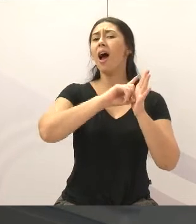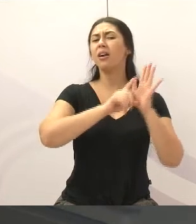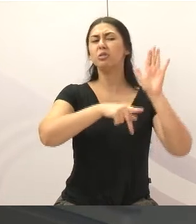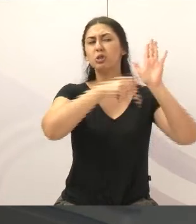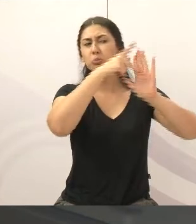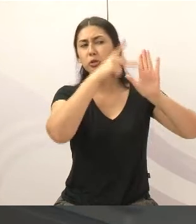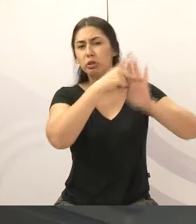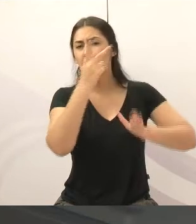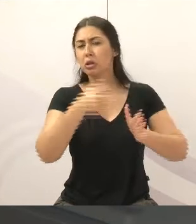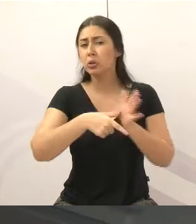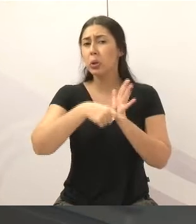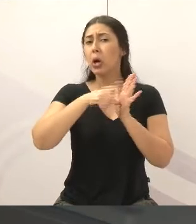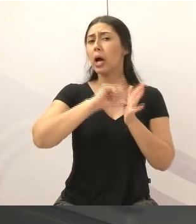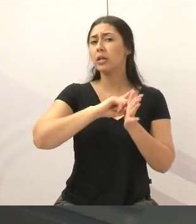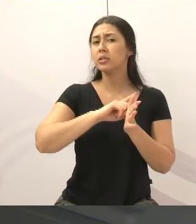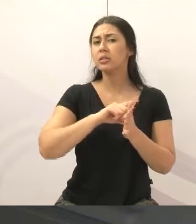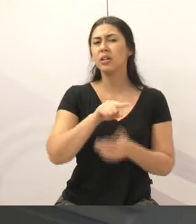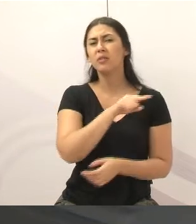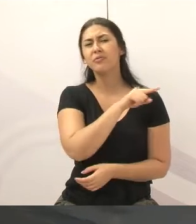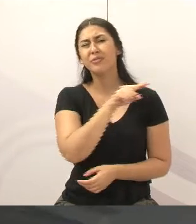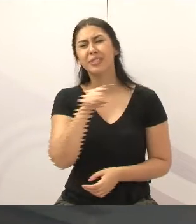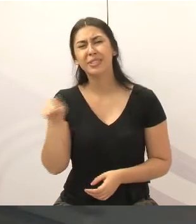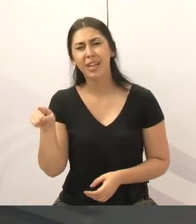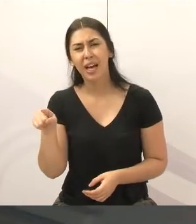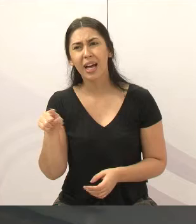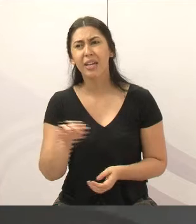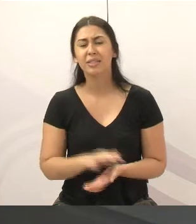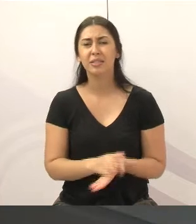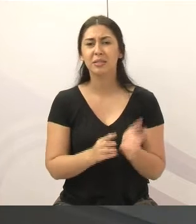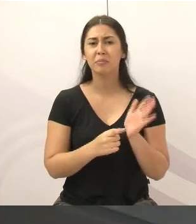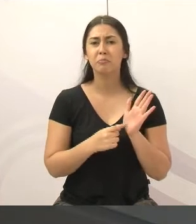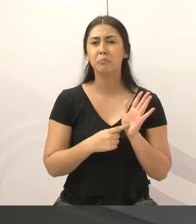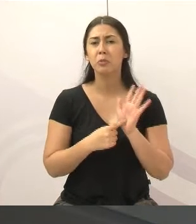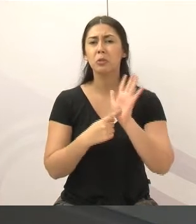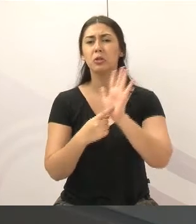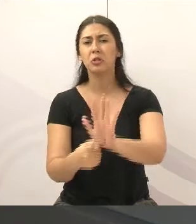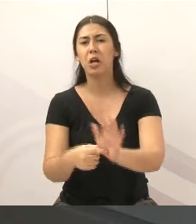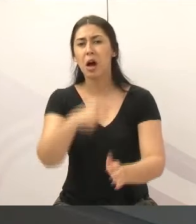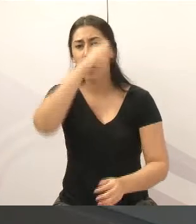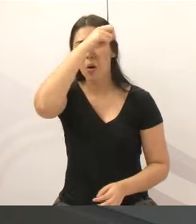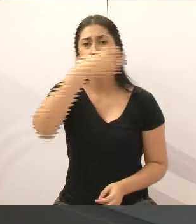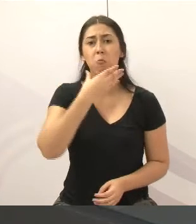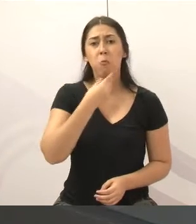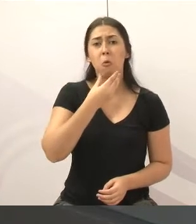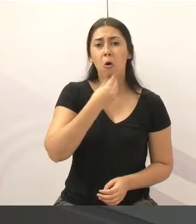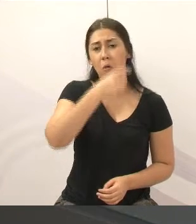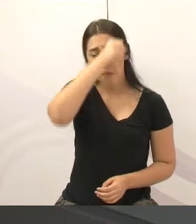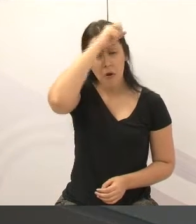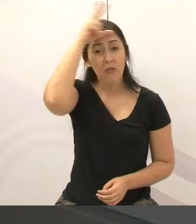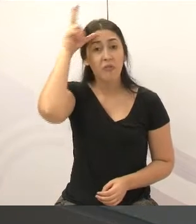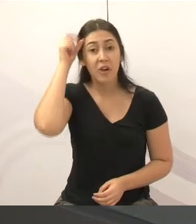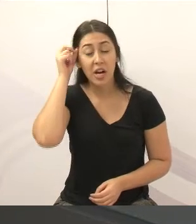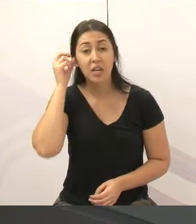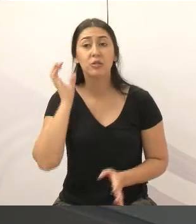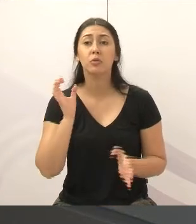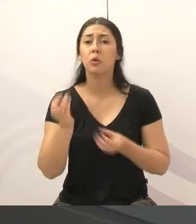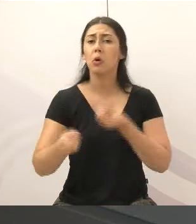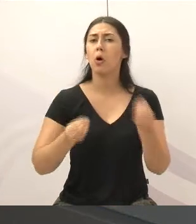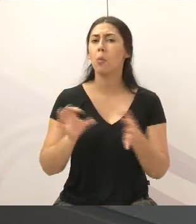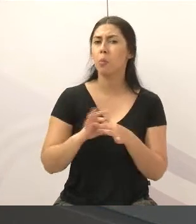na casa, vocês fizeram uma indicação para o prefeito para que ele pudesse